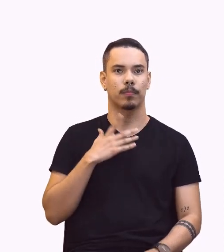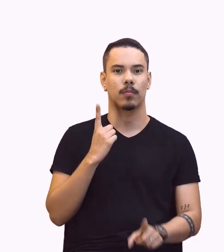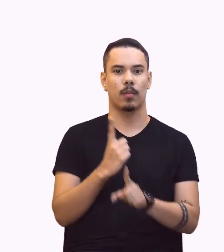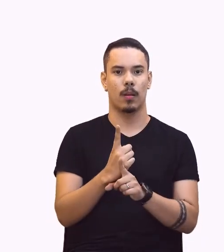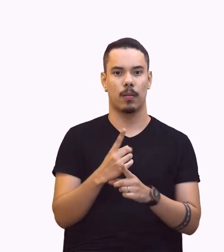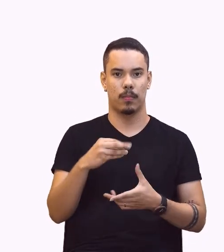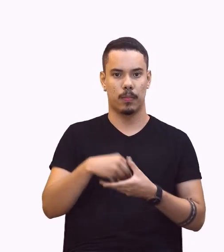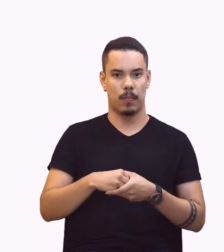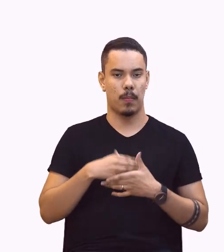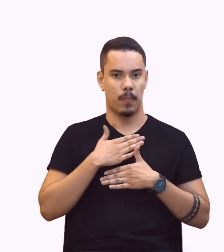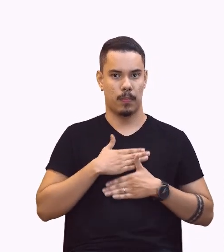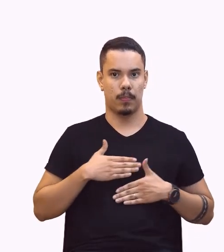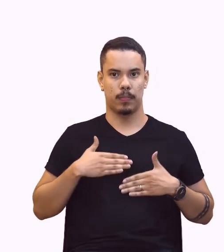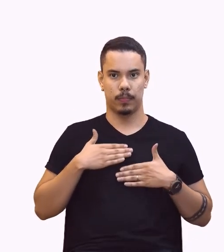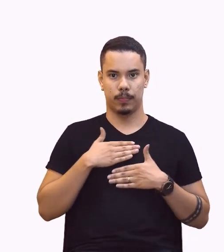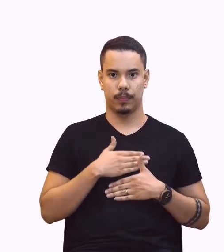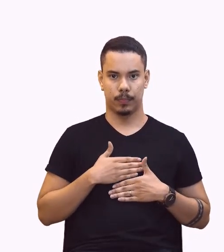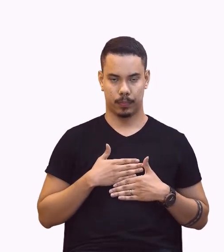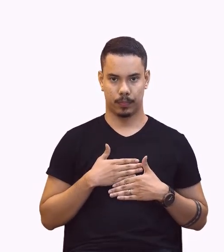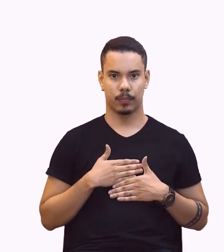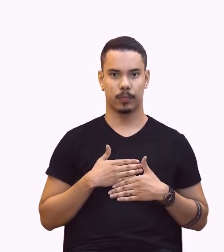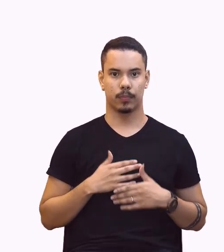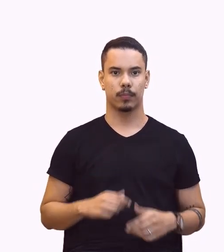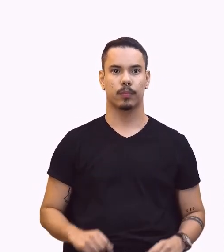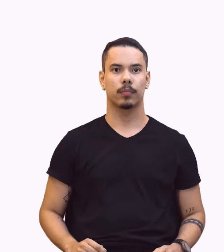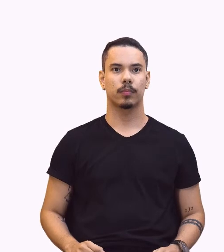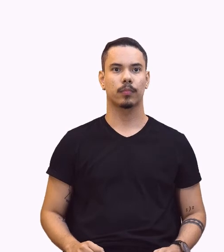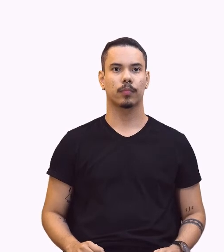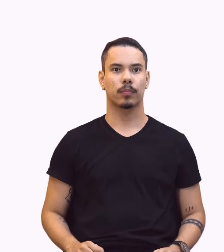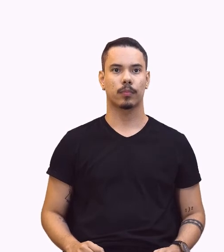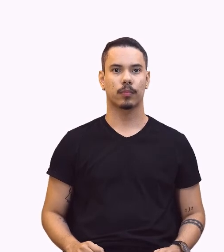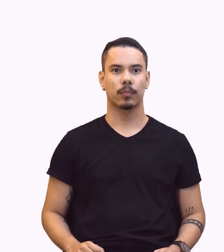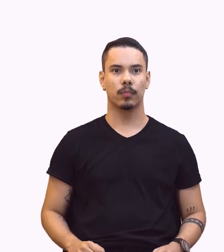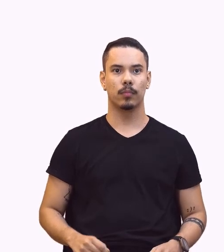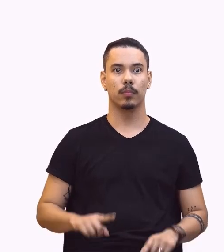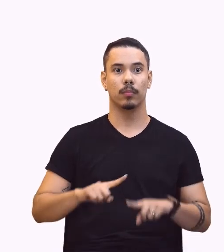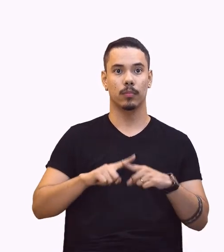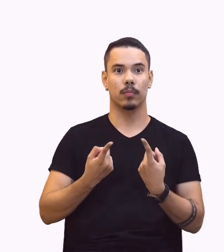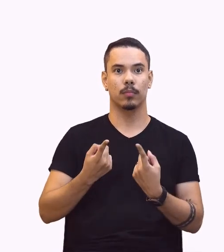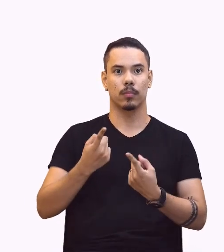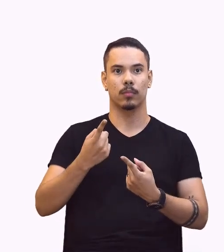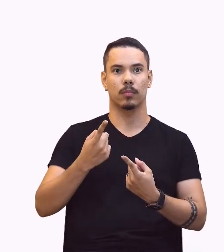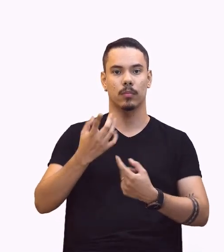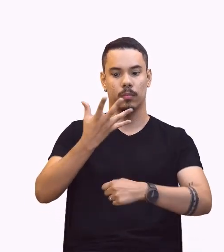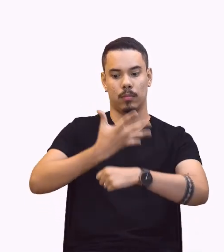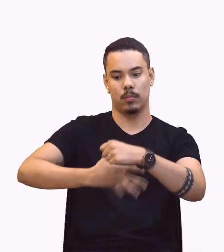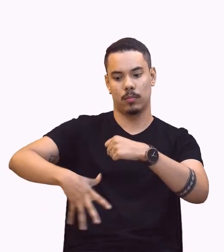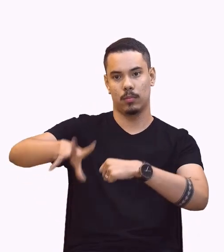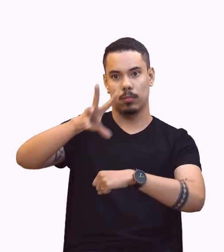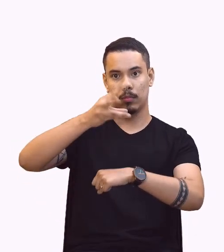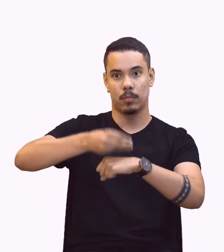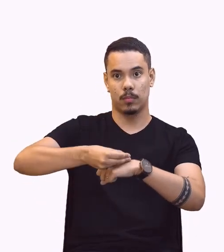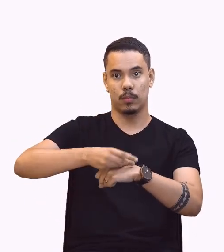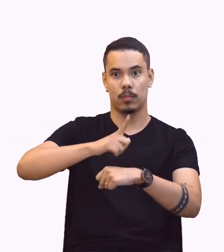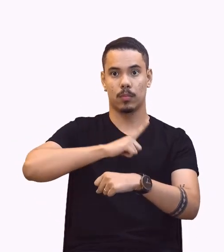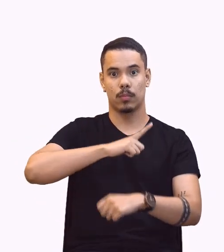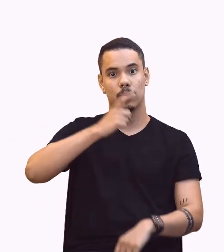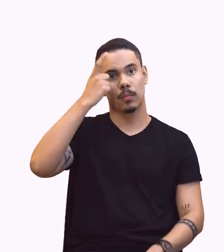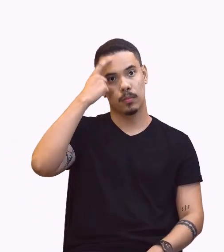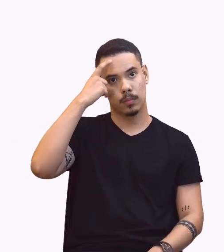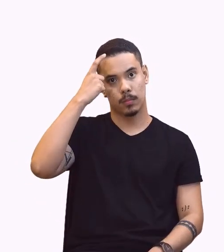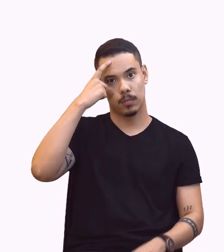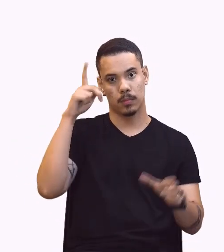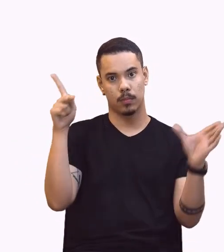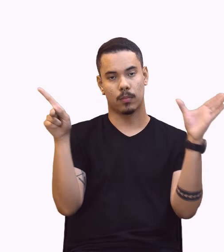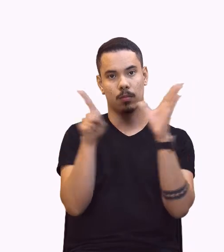prazer. Só que olha só, no consenso comum há um suposto pensamento de que